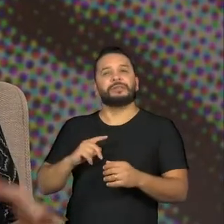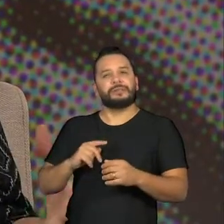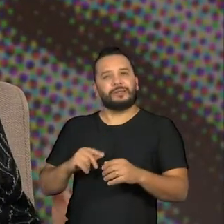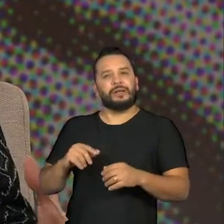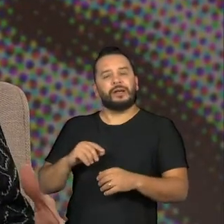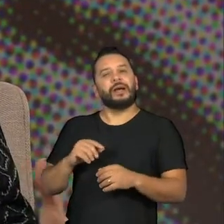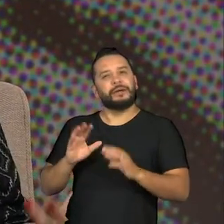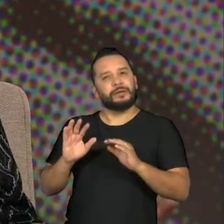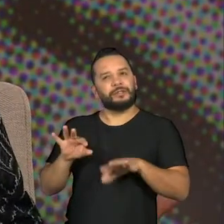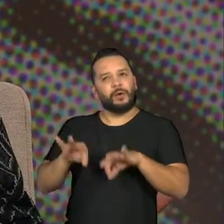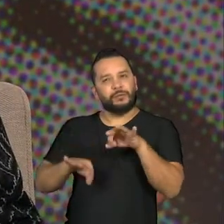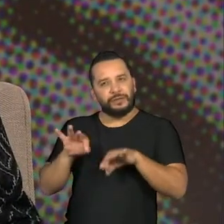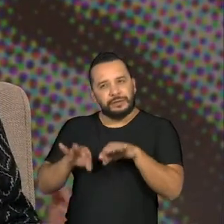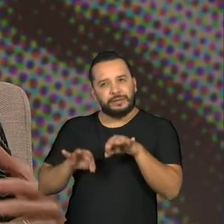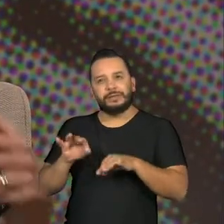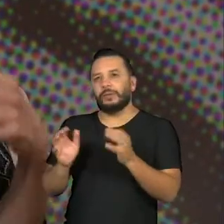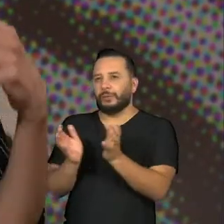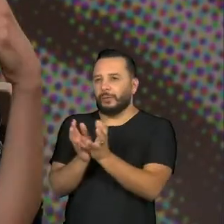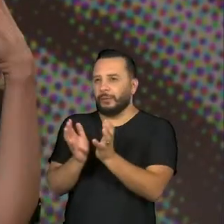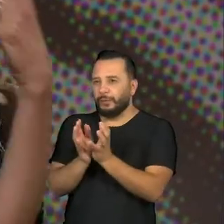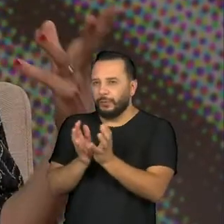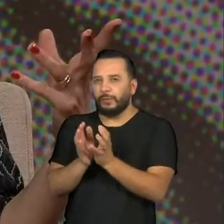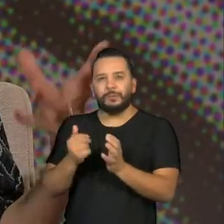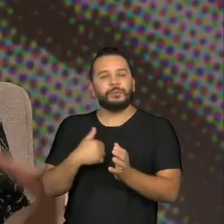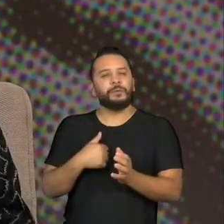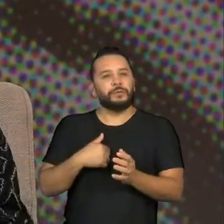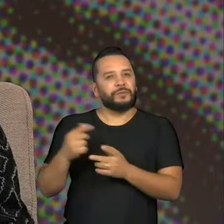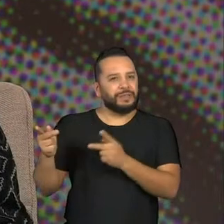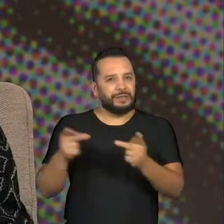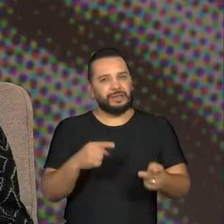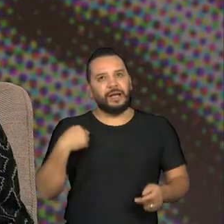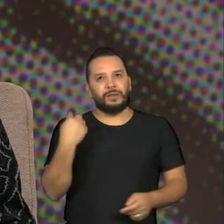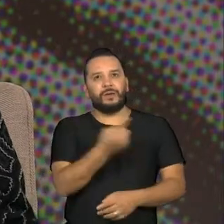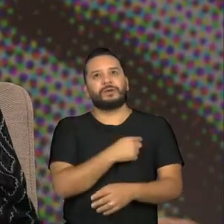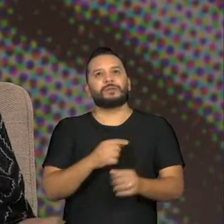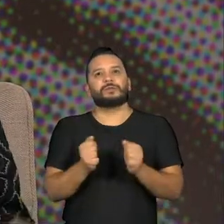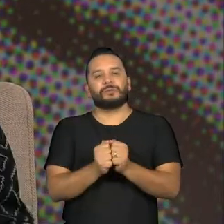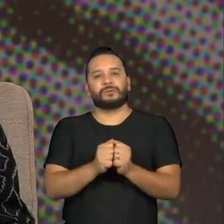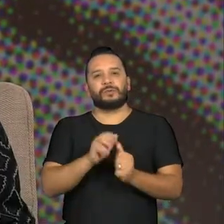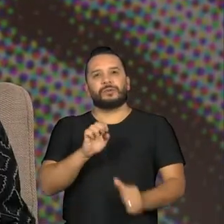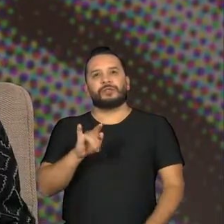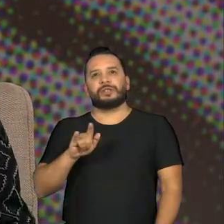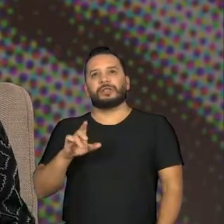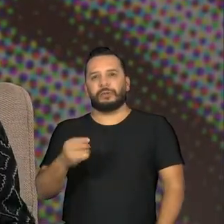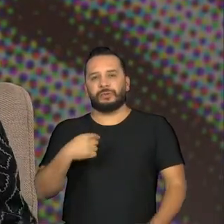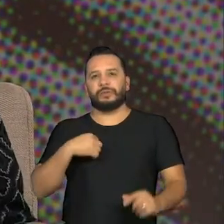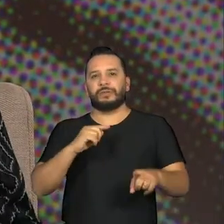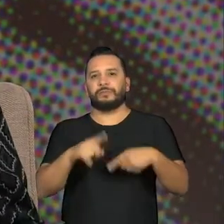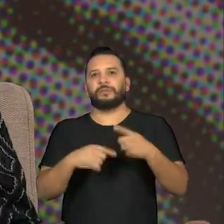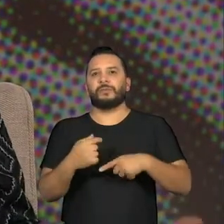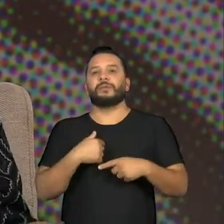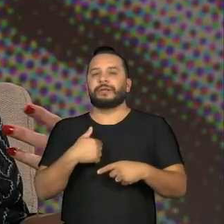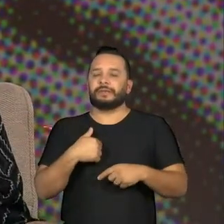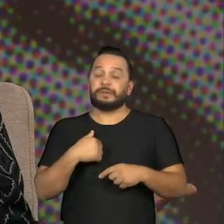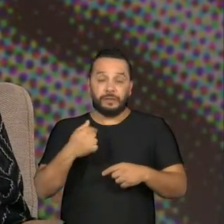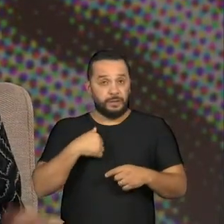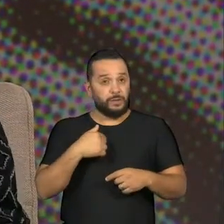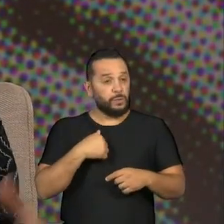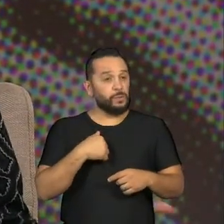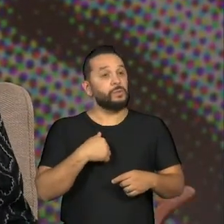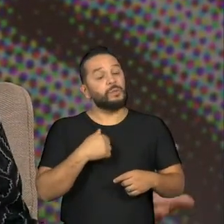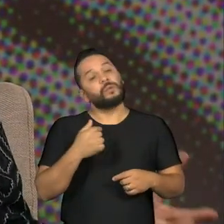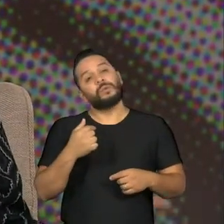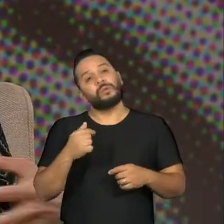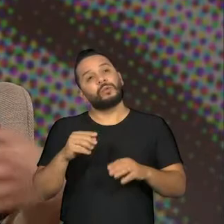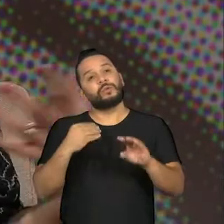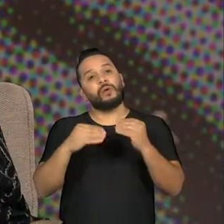o grupo Potlas, que vinha visitar. A gente tinha uma coisa com o Eugênio Barba. E, de repente, eu fui chamada para fui fazer uma novela e o Atílio Ricol